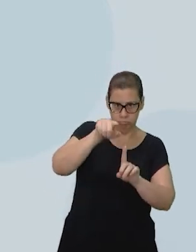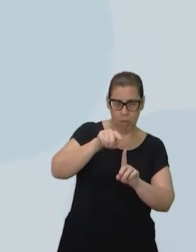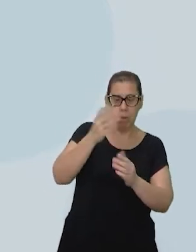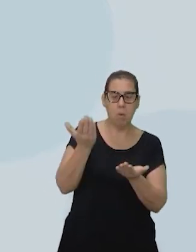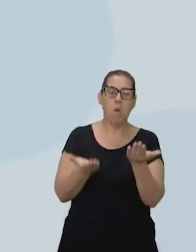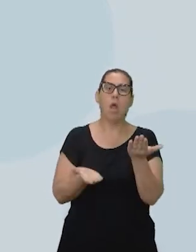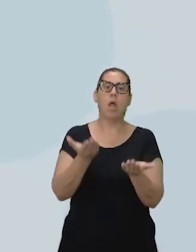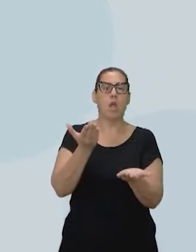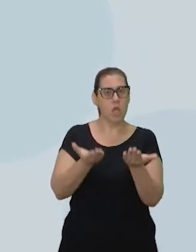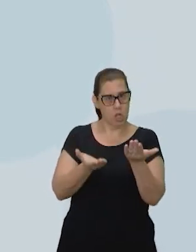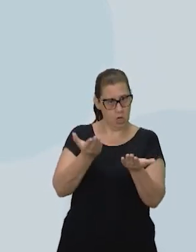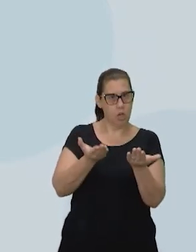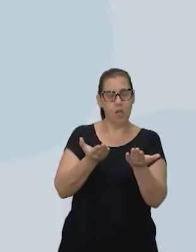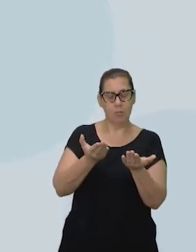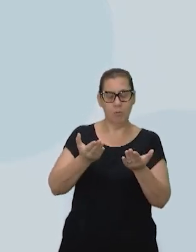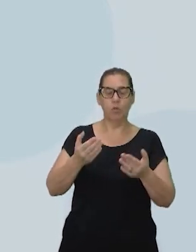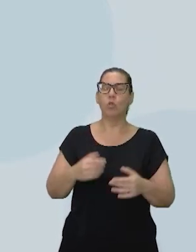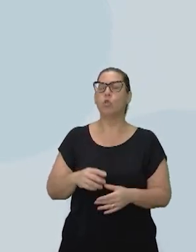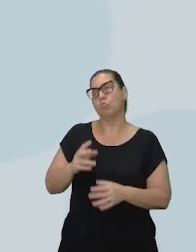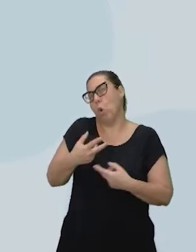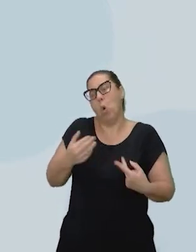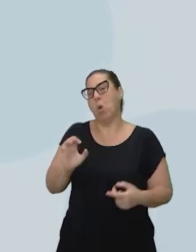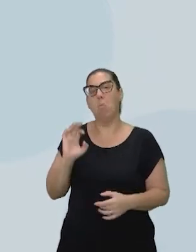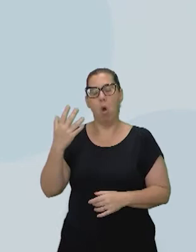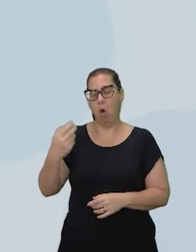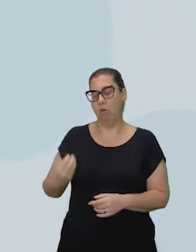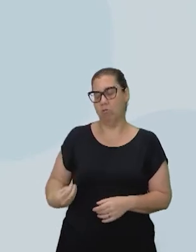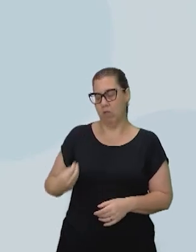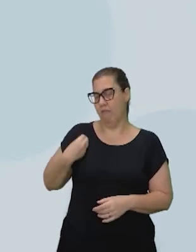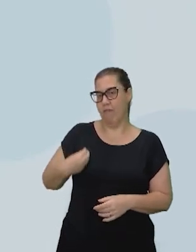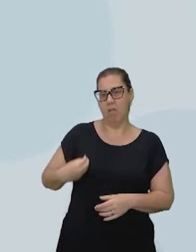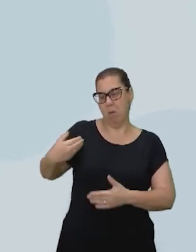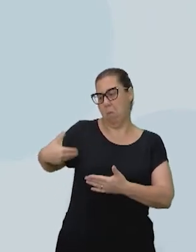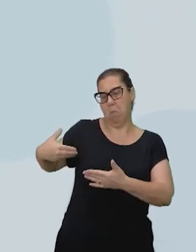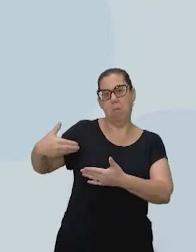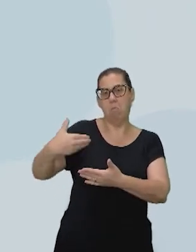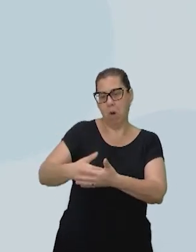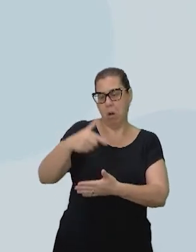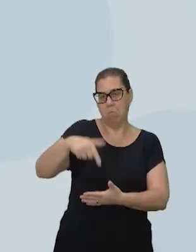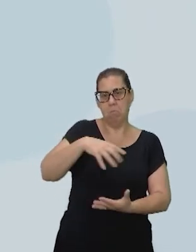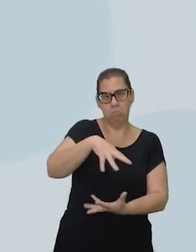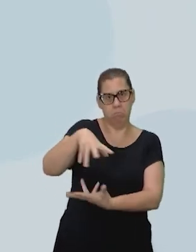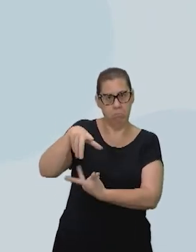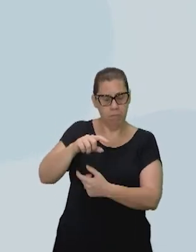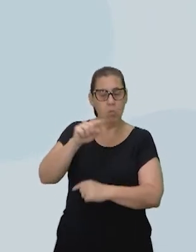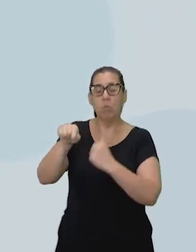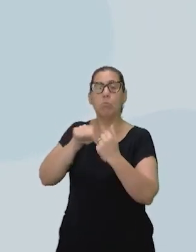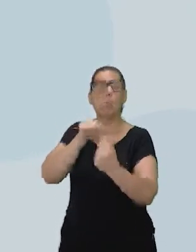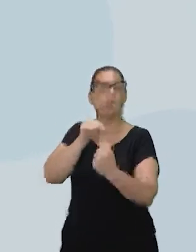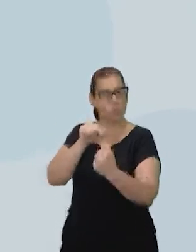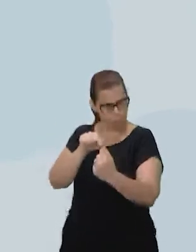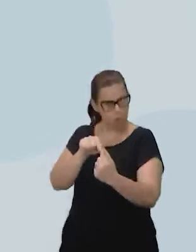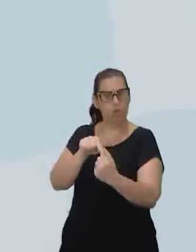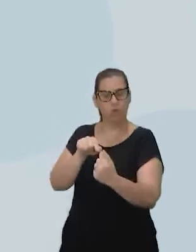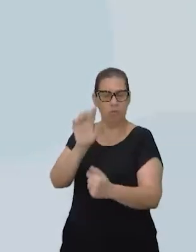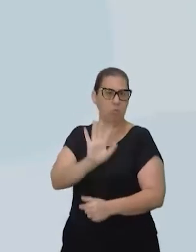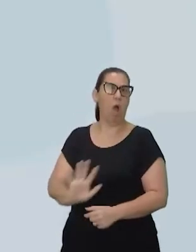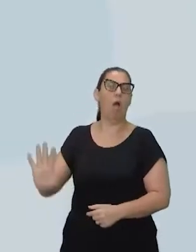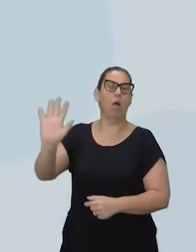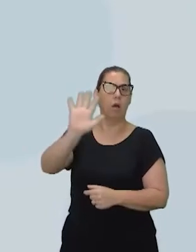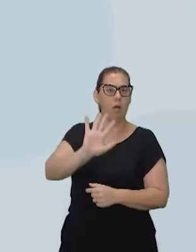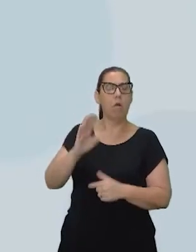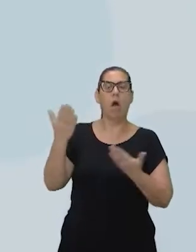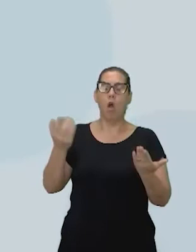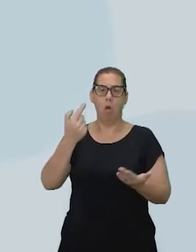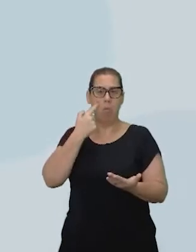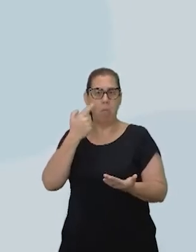com situações do cotidiano e a manutenção da vida na Terra, né, com um objetivo lá mais geral. Nós